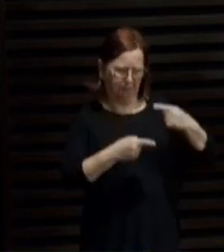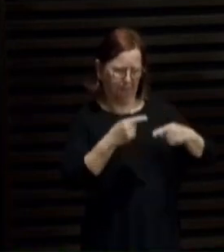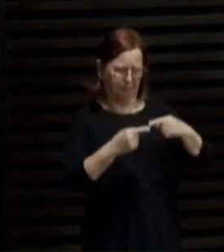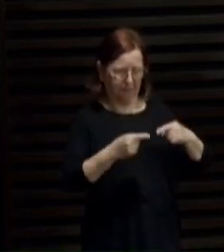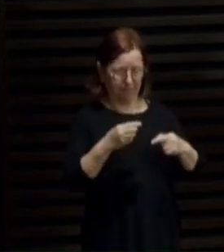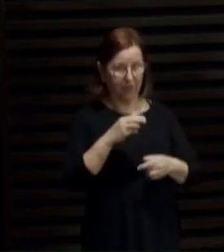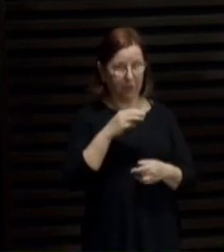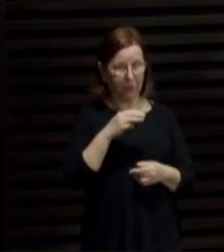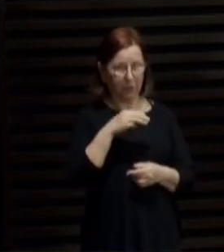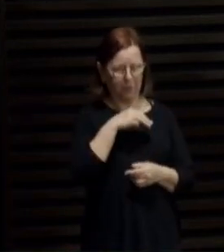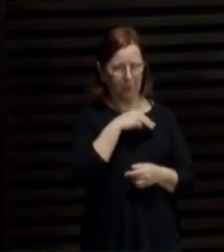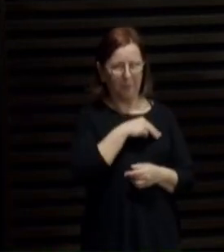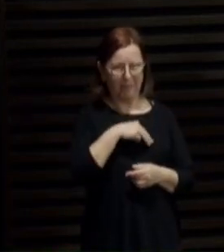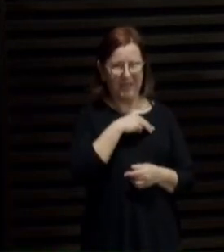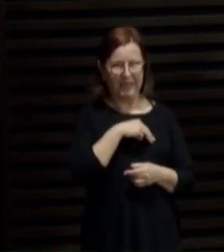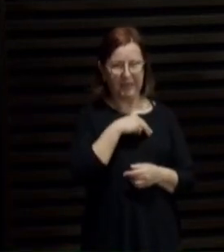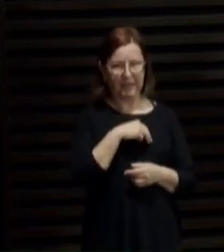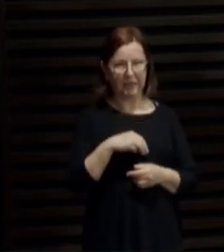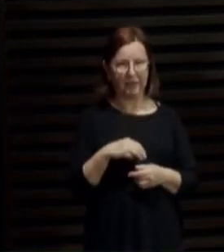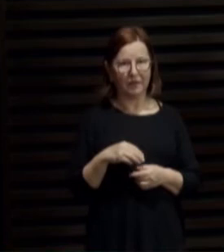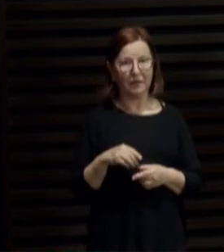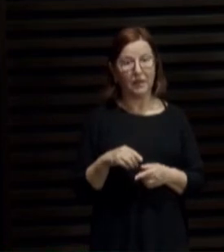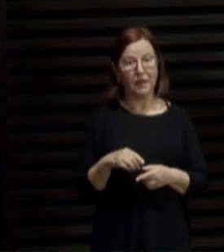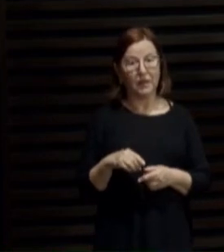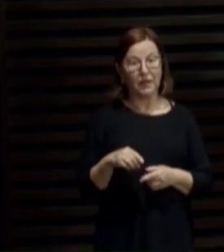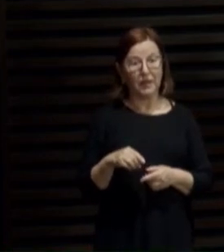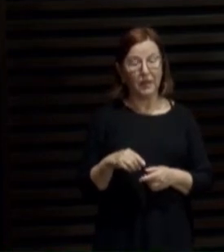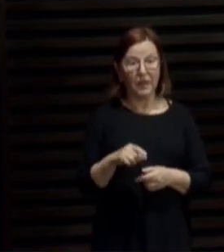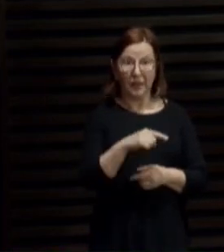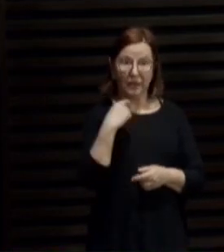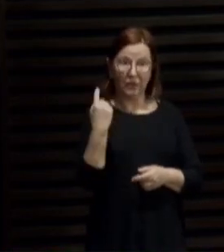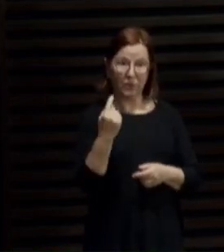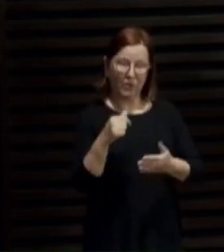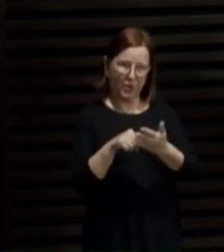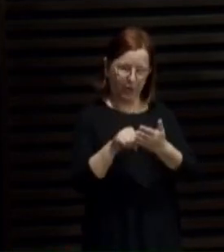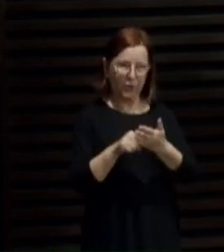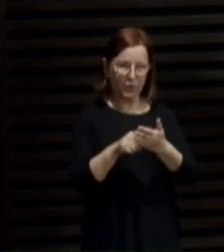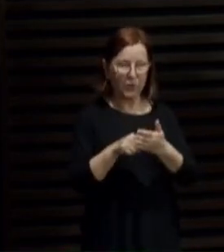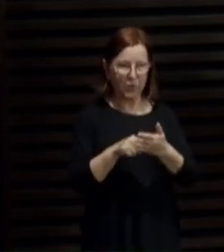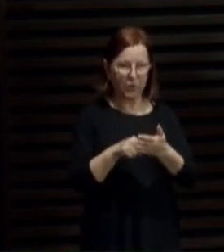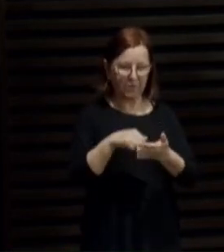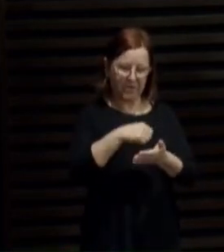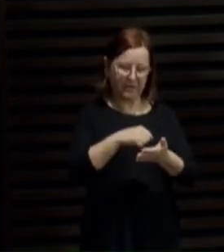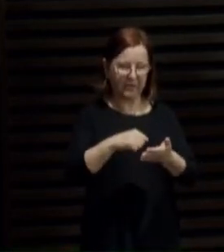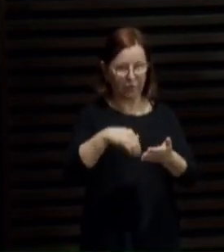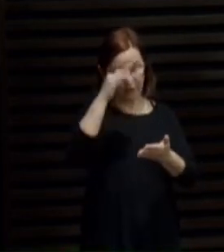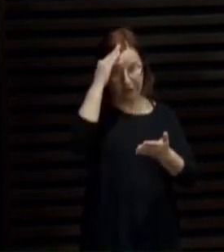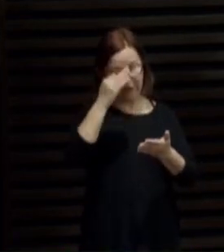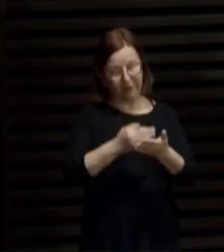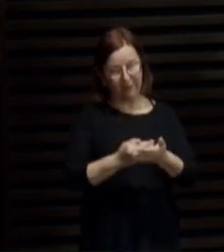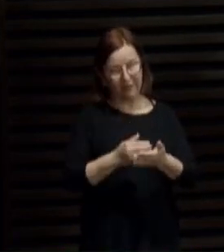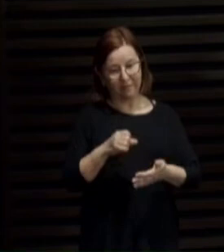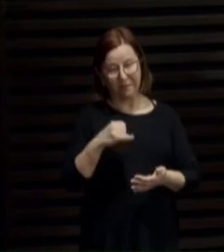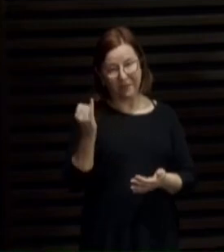os artigos de fé foram fundamentais. Foram fundamentais. Porque se